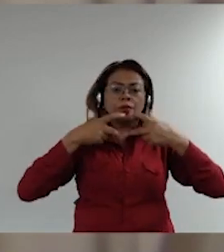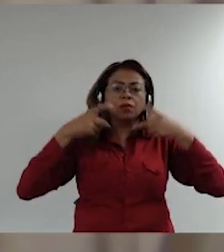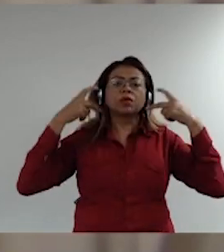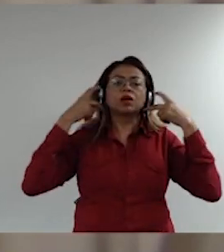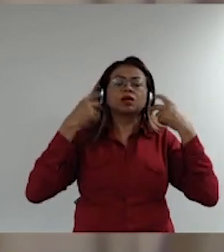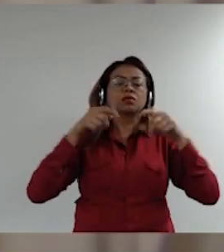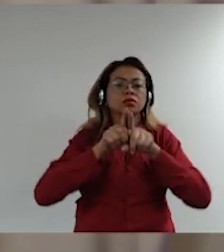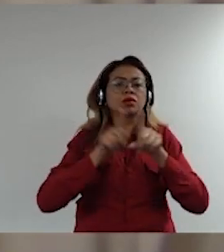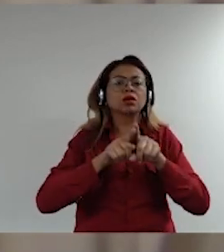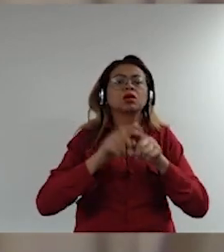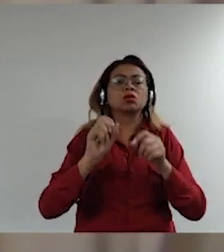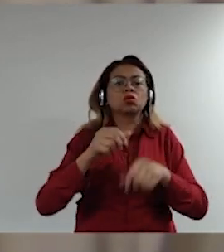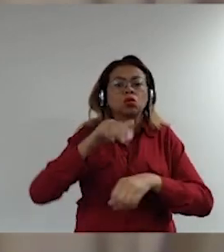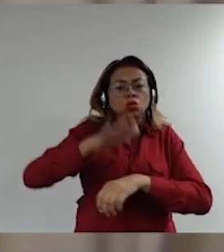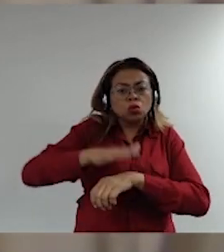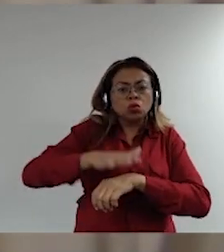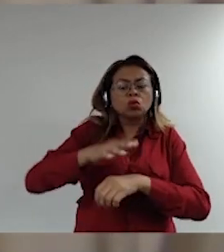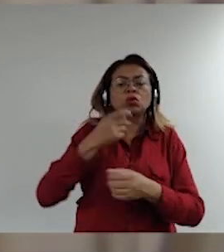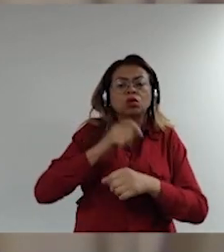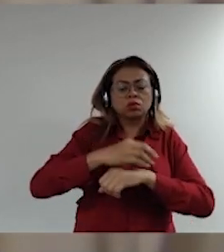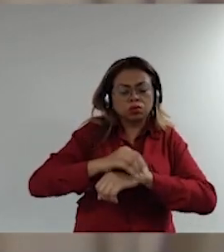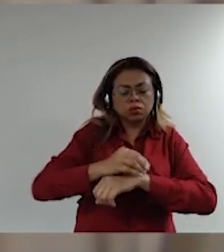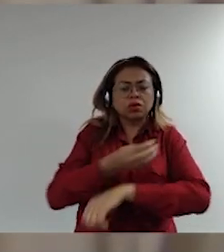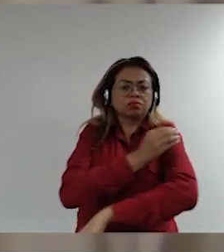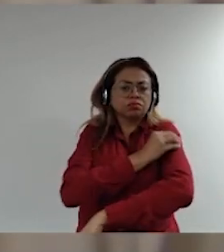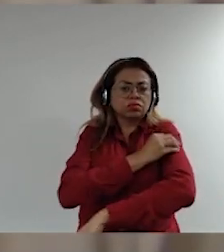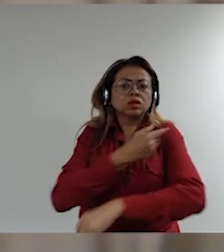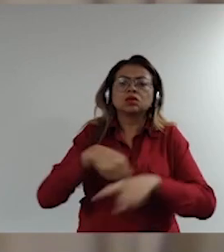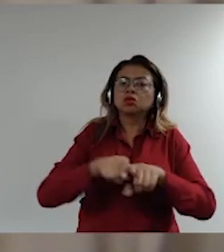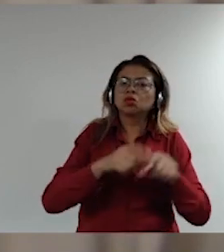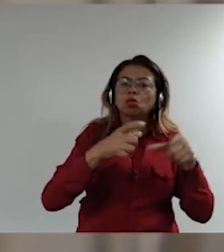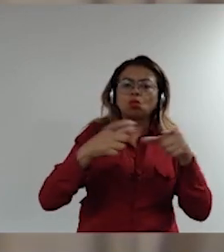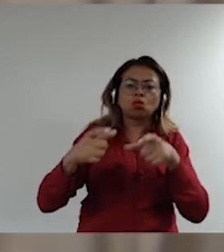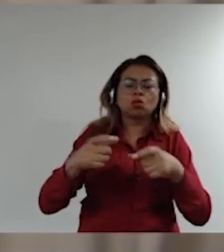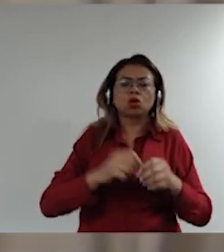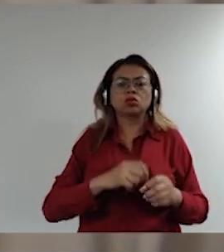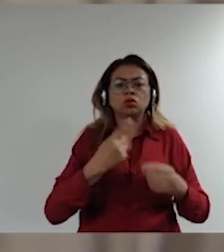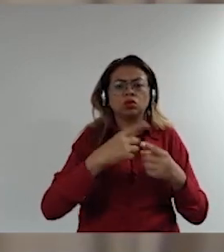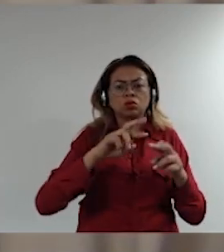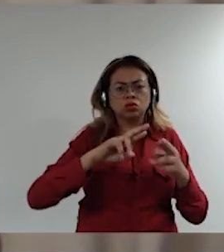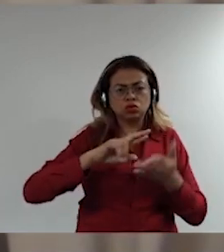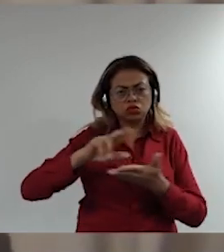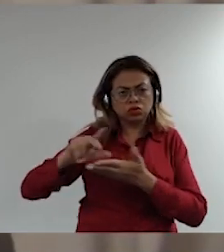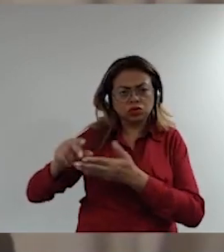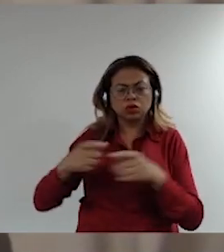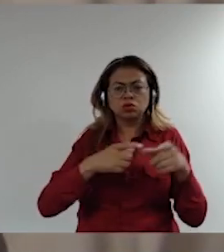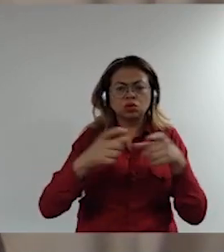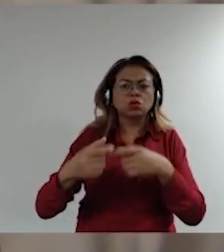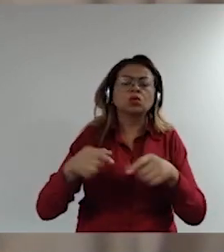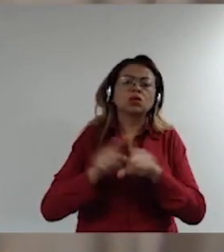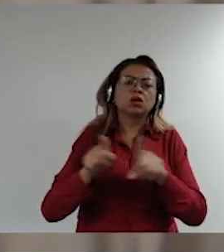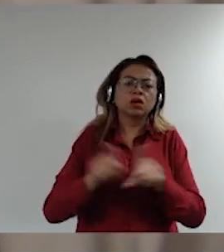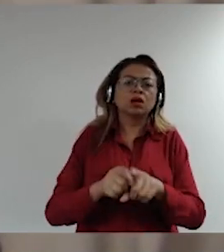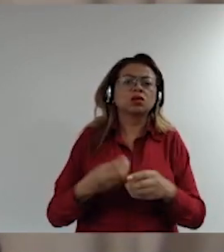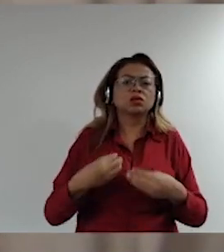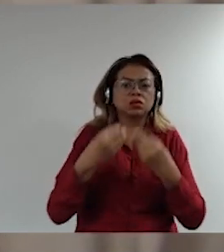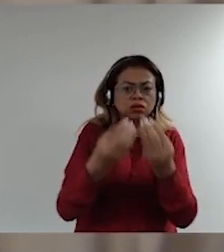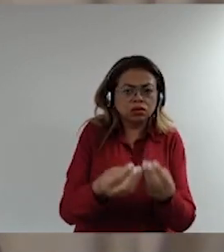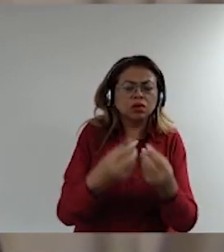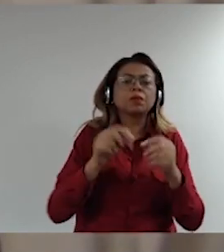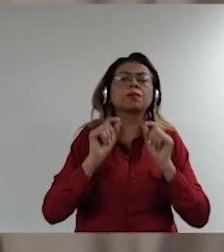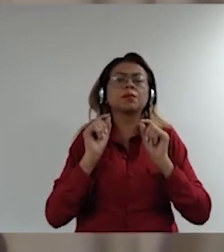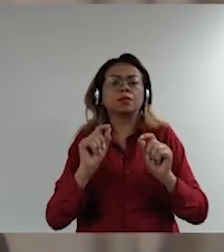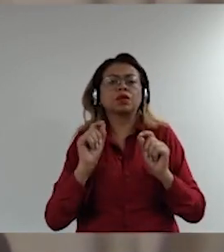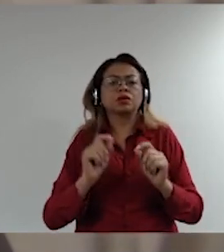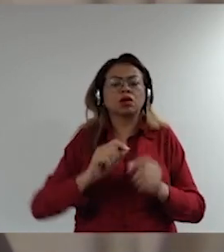para as salas, né, da OAB, em diversos fóruns, salas nas sedes das subseções, para